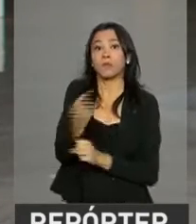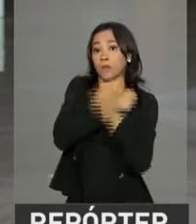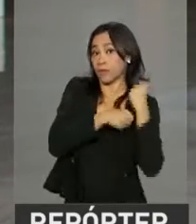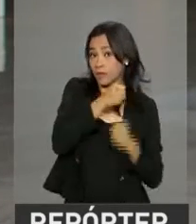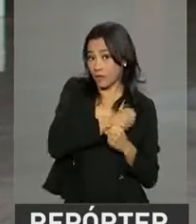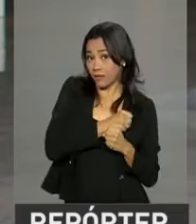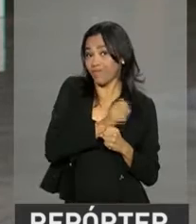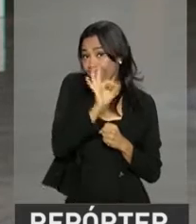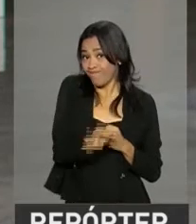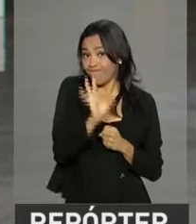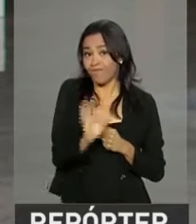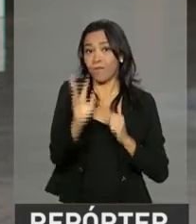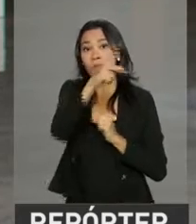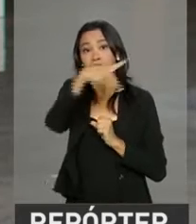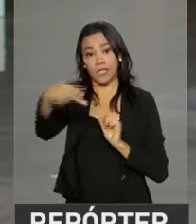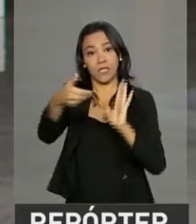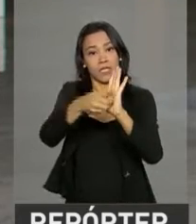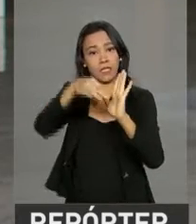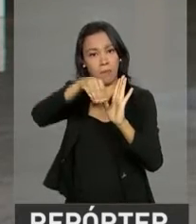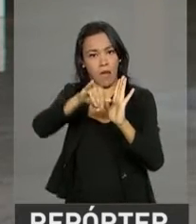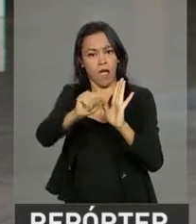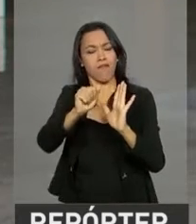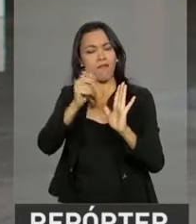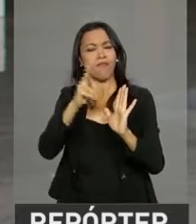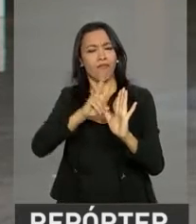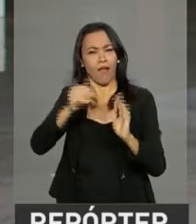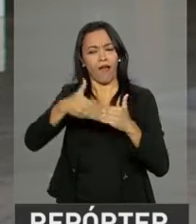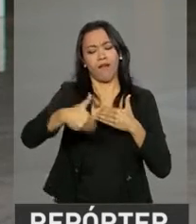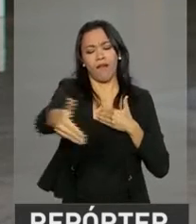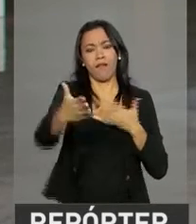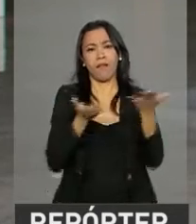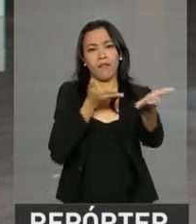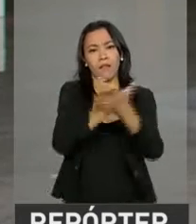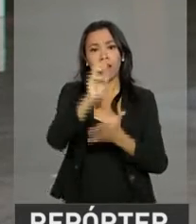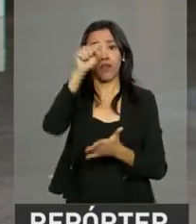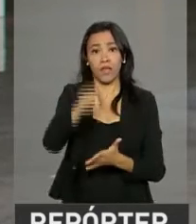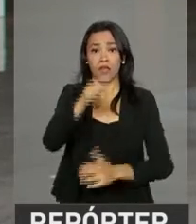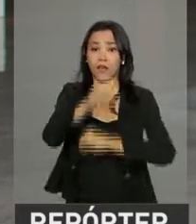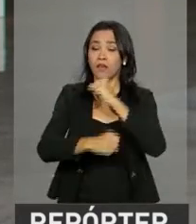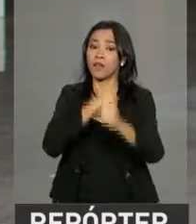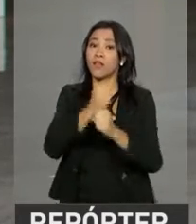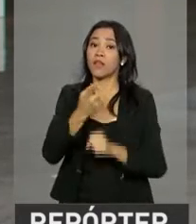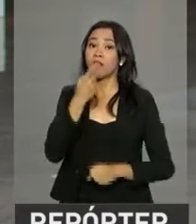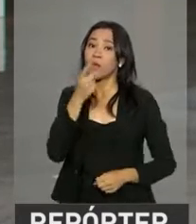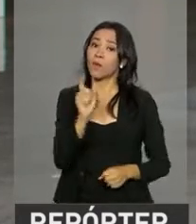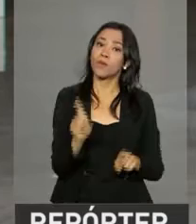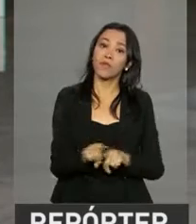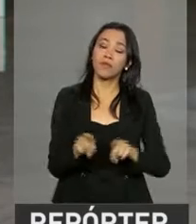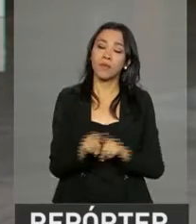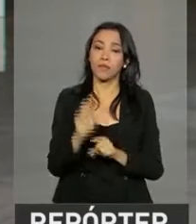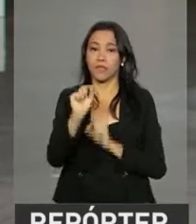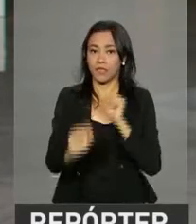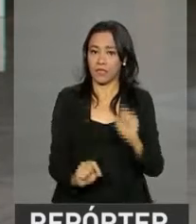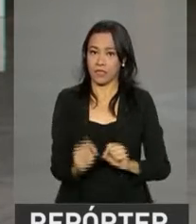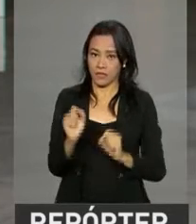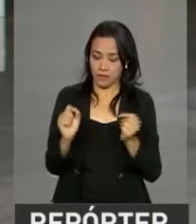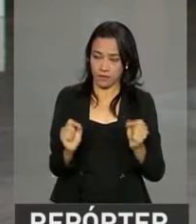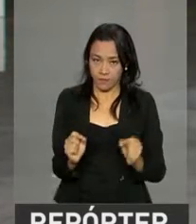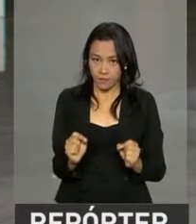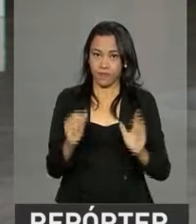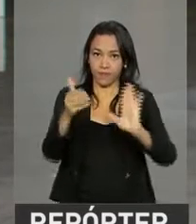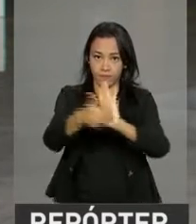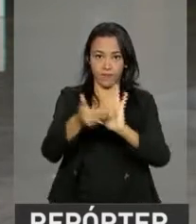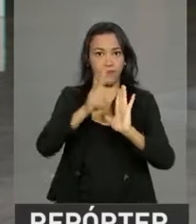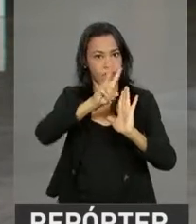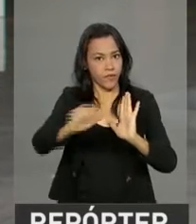nas palavras de Rodrigo Maia, vai ser aprovada na Casa ainda este ano. Ele afirmou também que a Câmara vai trabalhar para